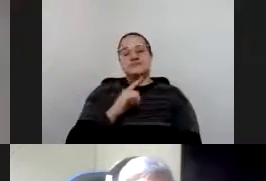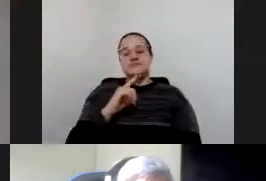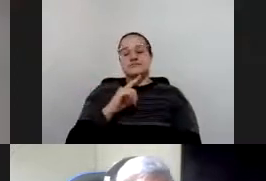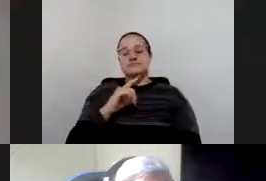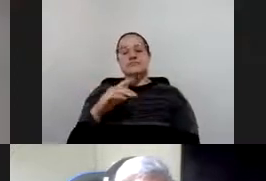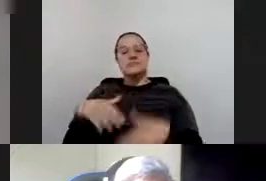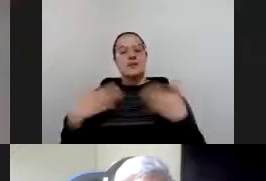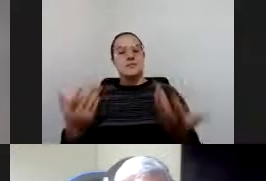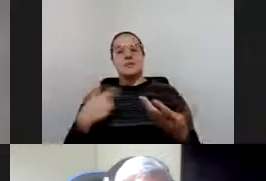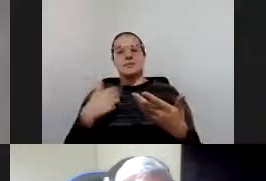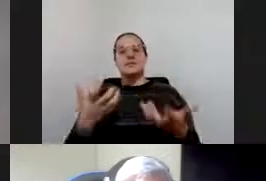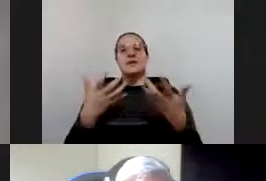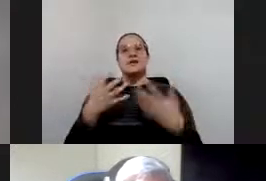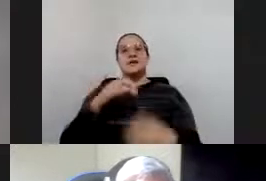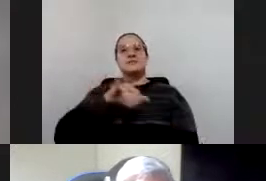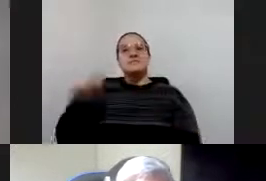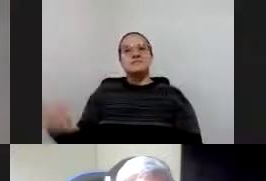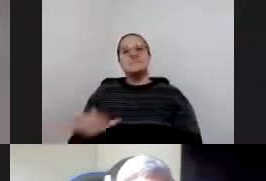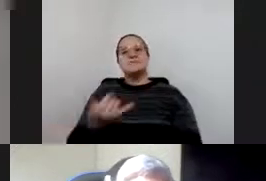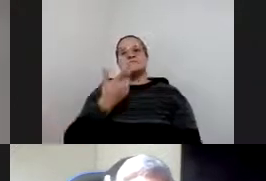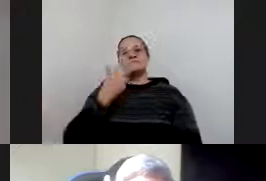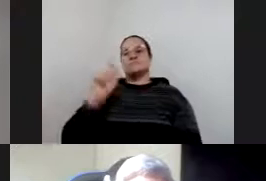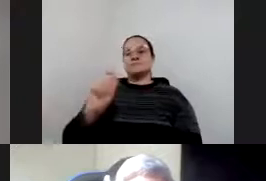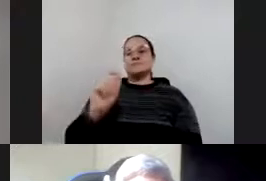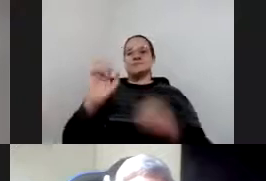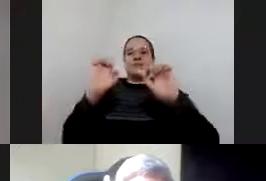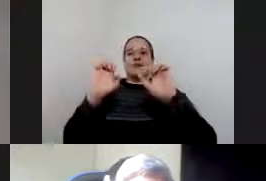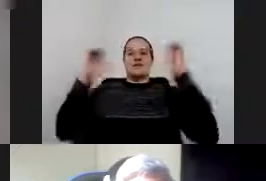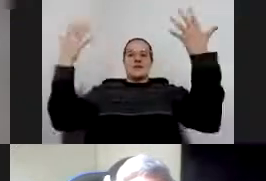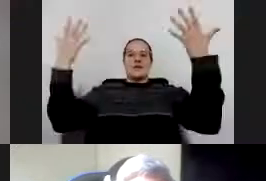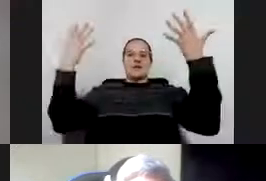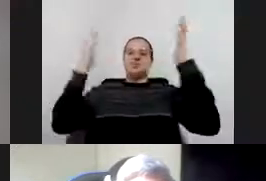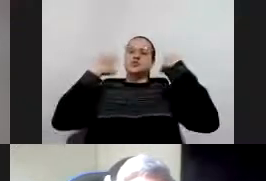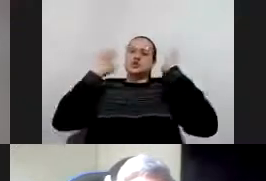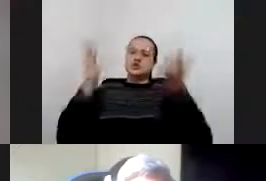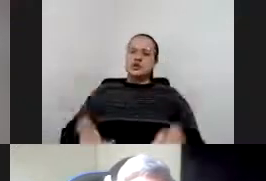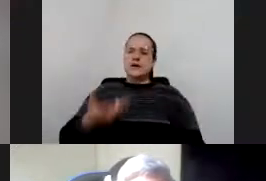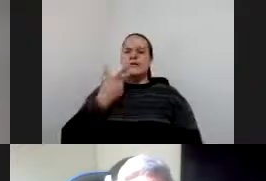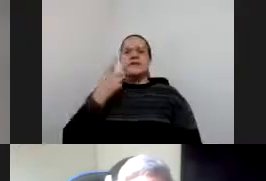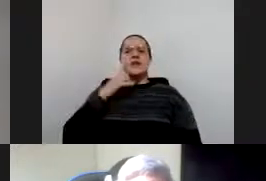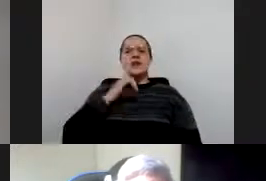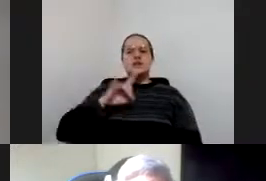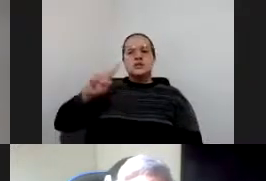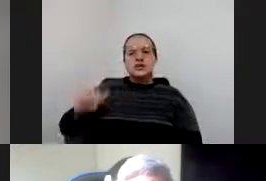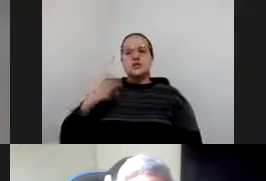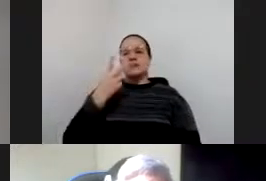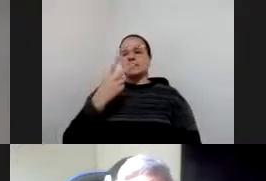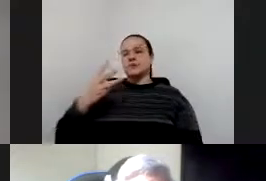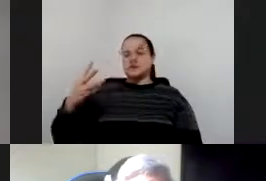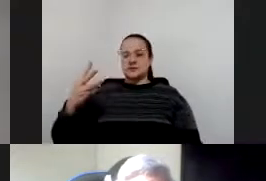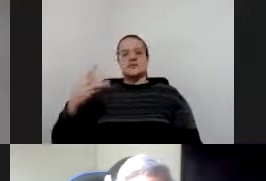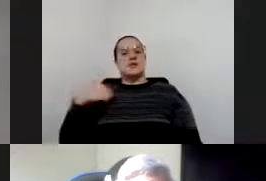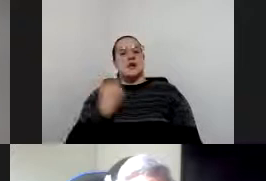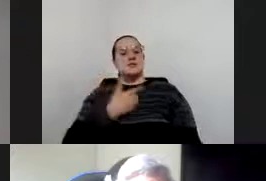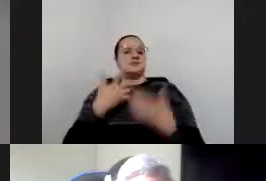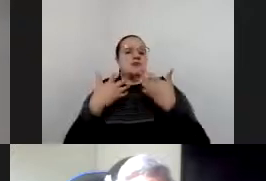dizer que o evento que eu já mencionei, do dia 23, em que a gente pretende discutir